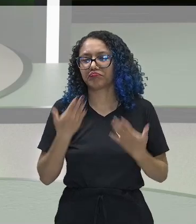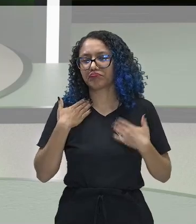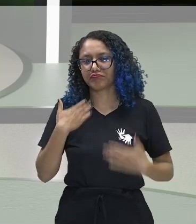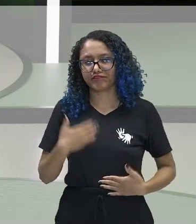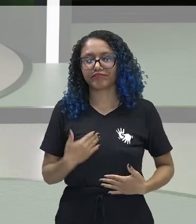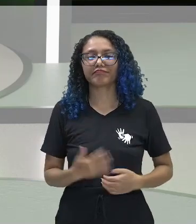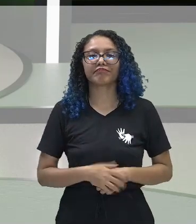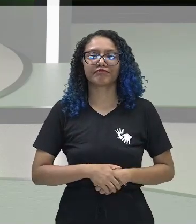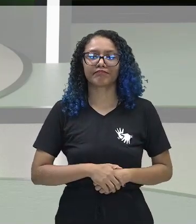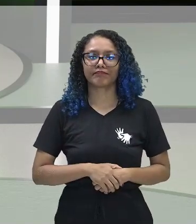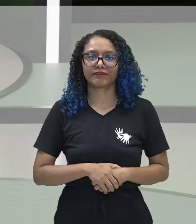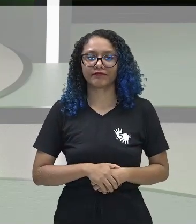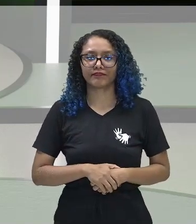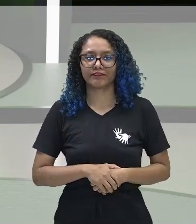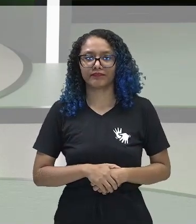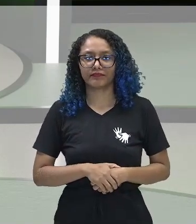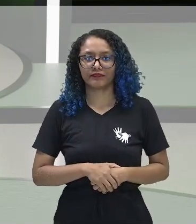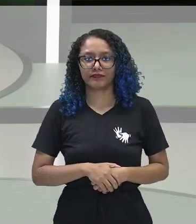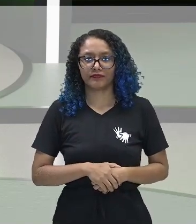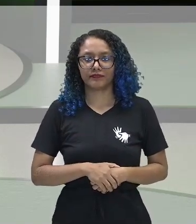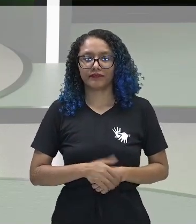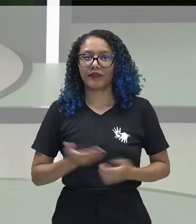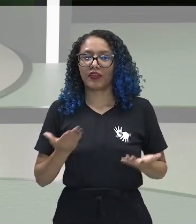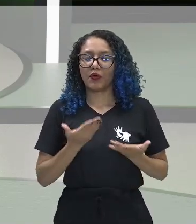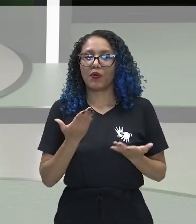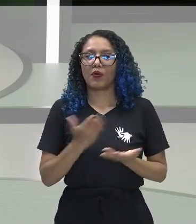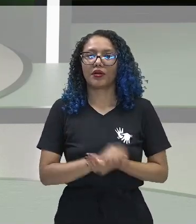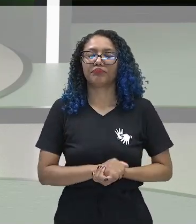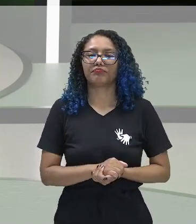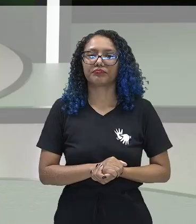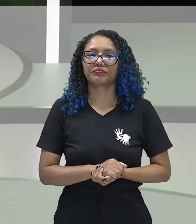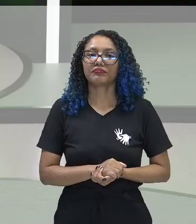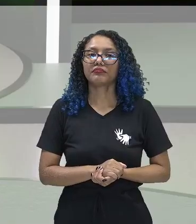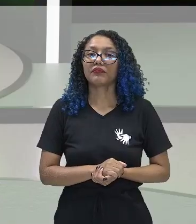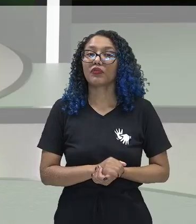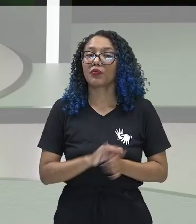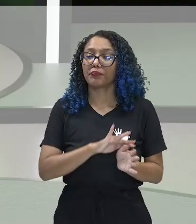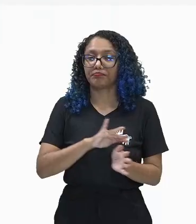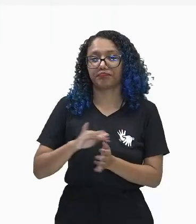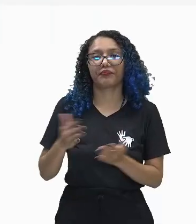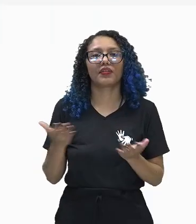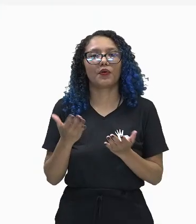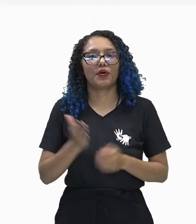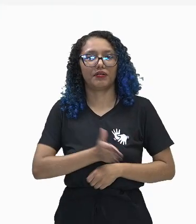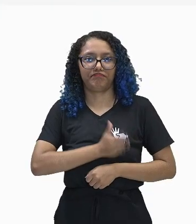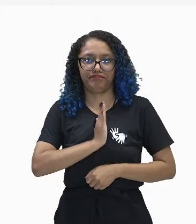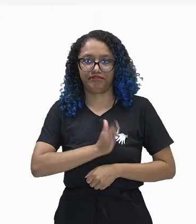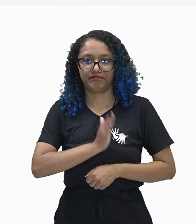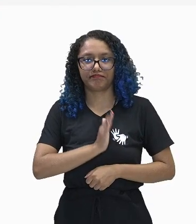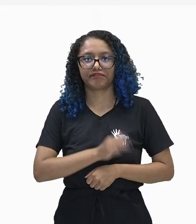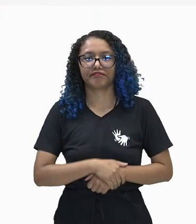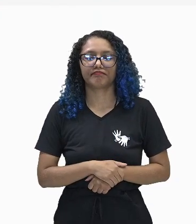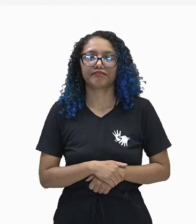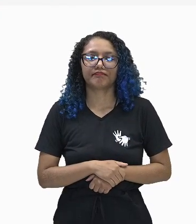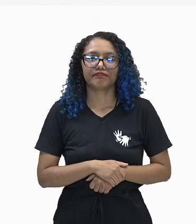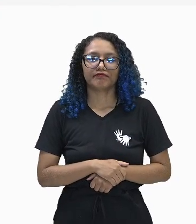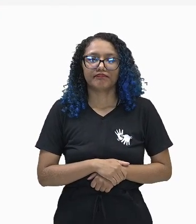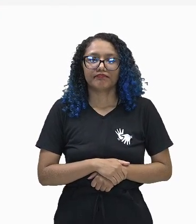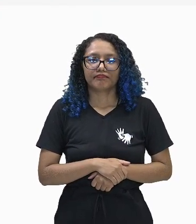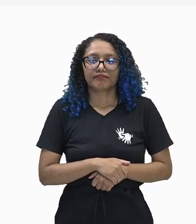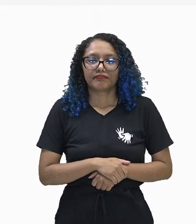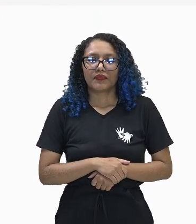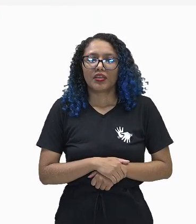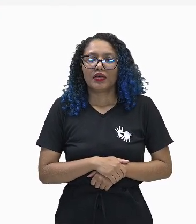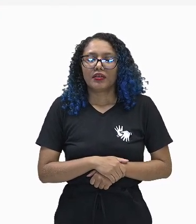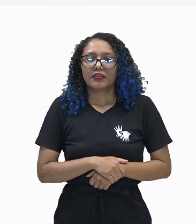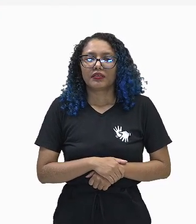corpo, tá bom? Vamos continuar aí nossa viagem agora pelo coração, tá? Então, no